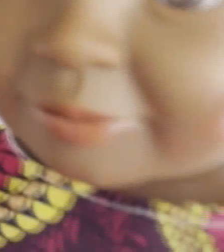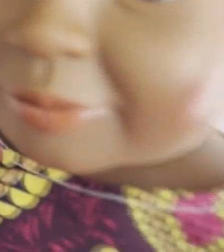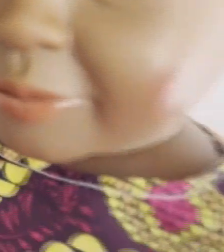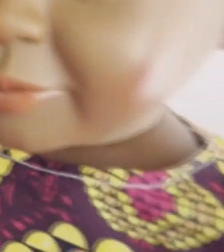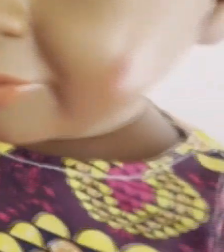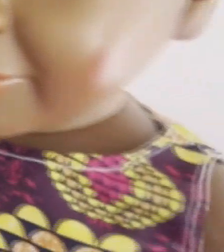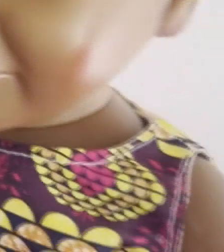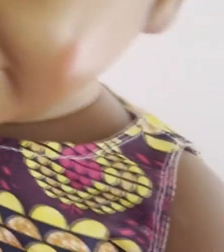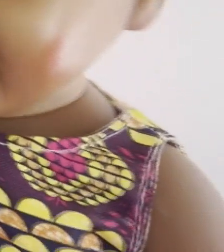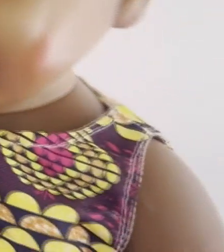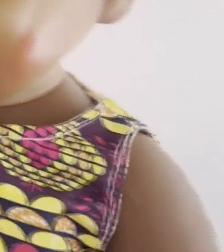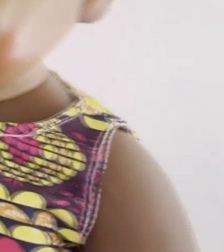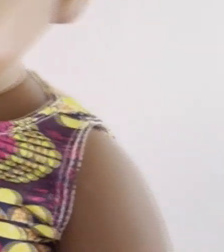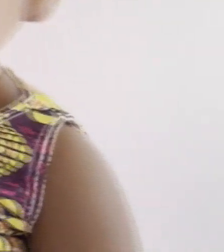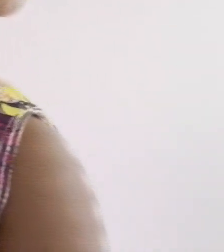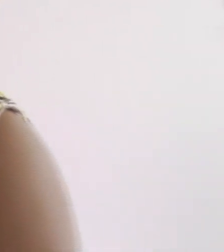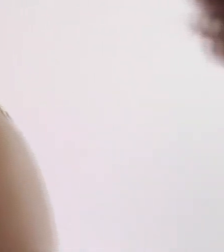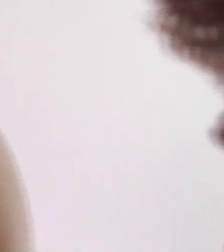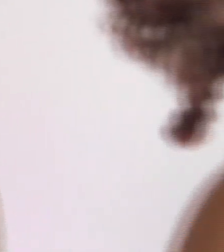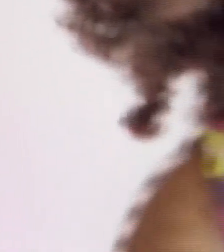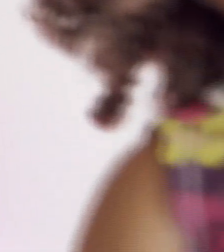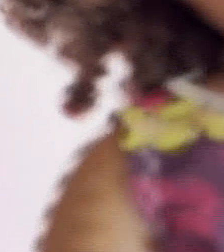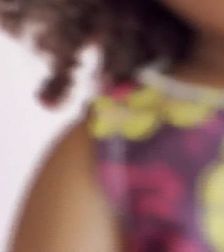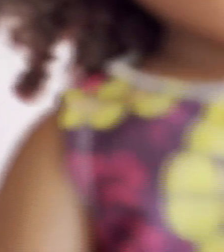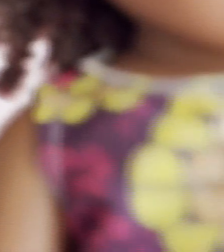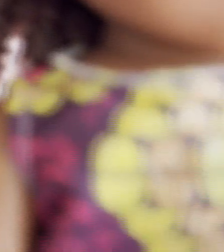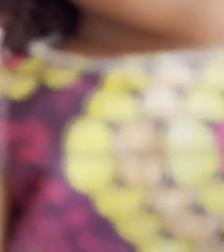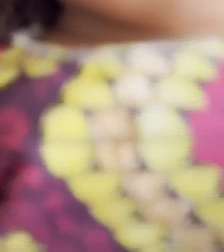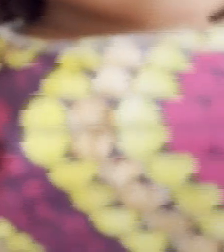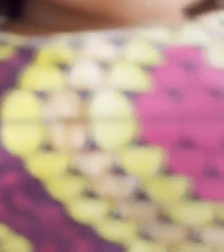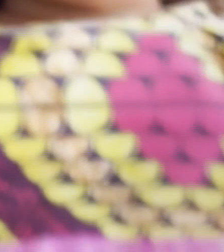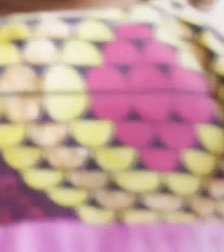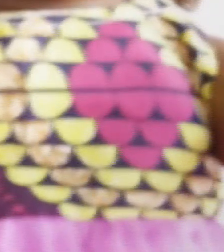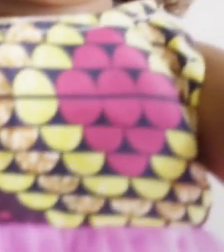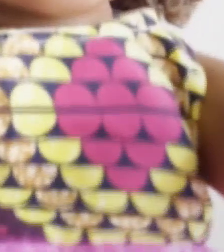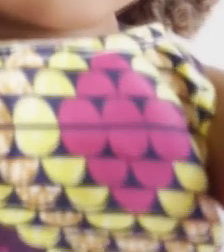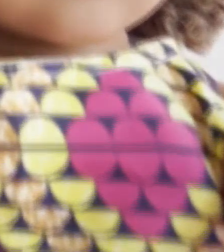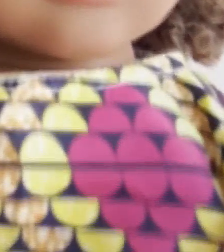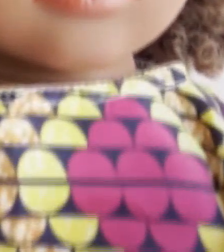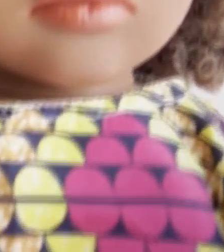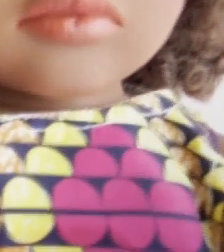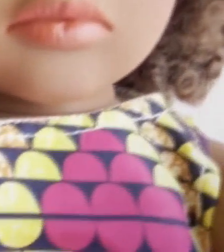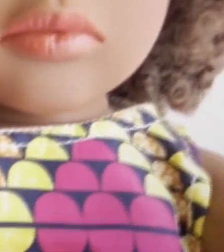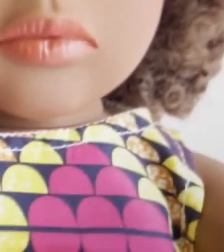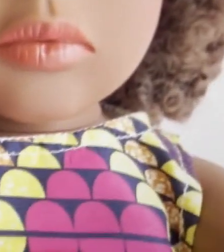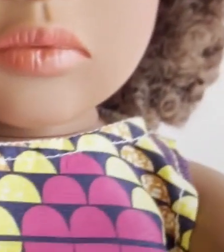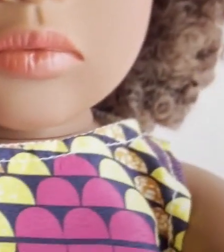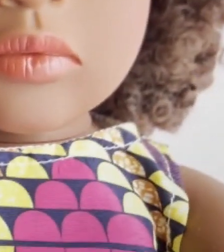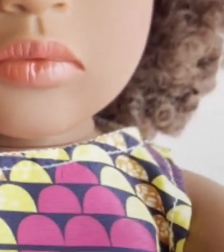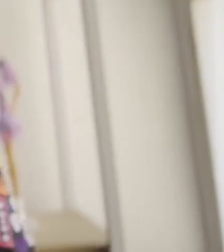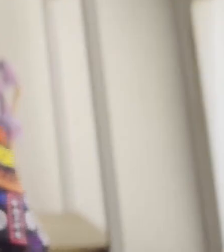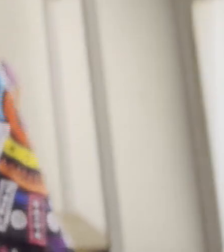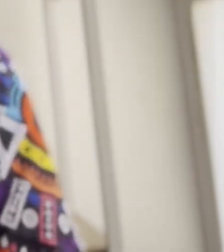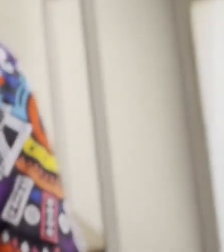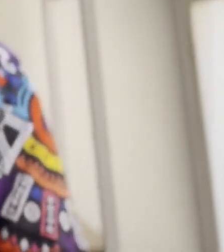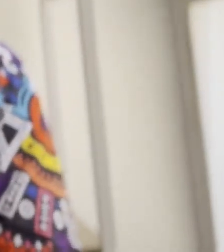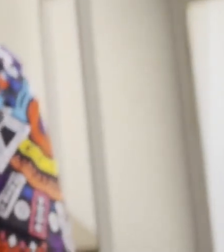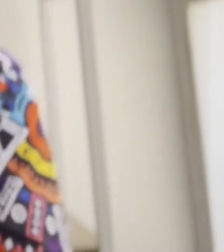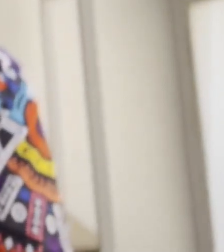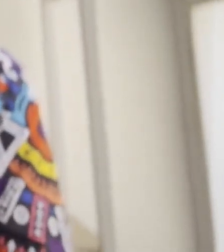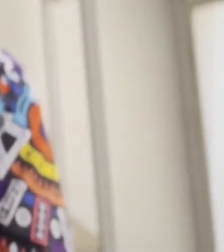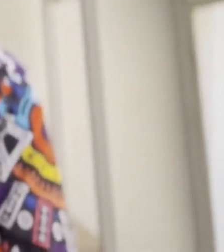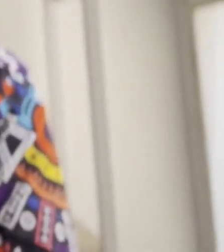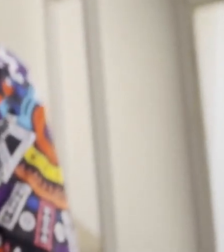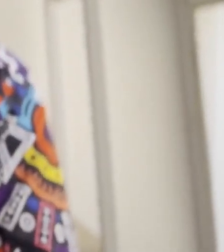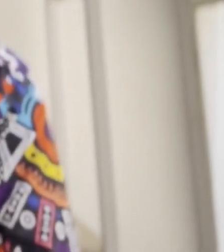e é Rastafari. Não precisa de um príncipe pra se salvar.